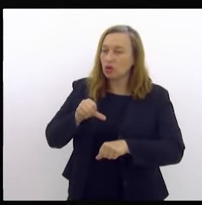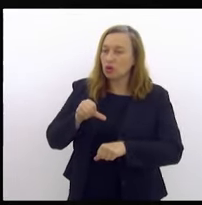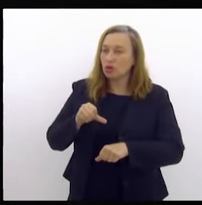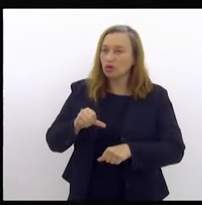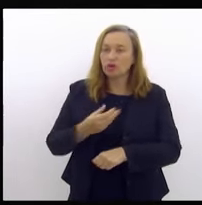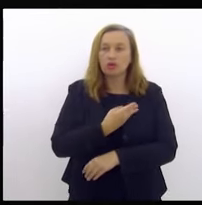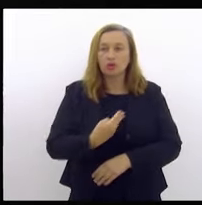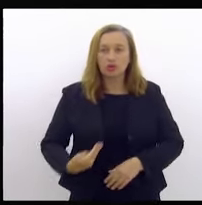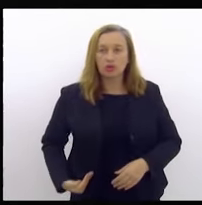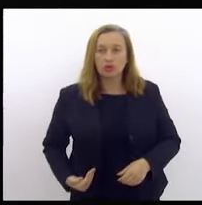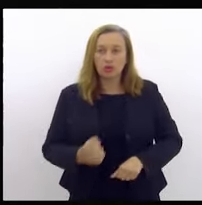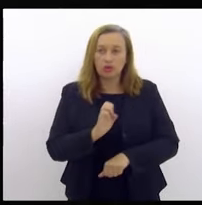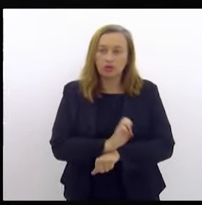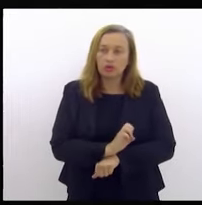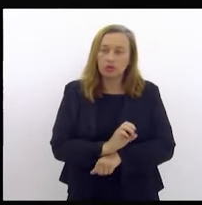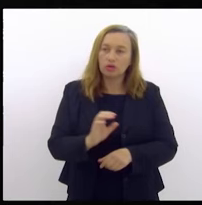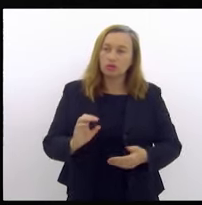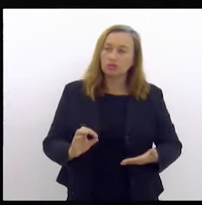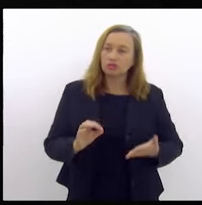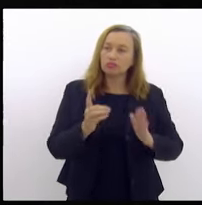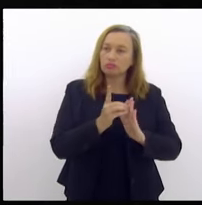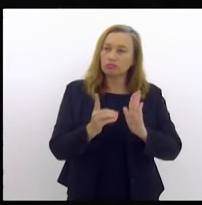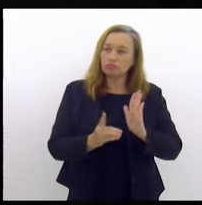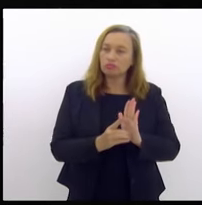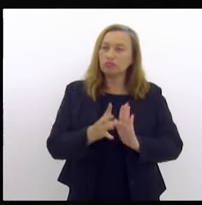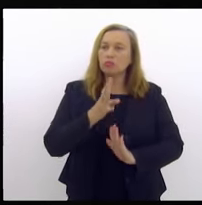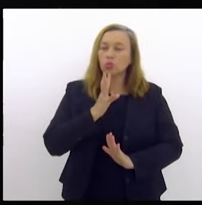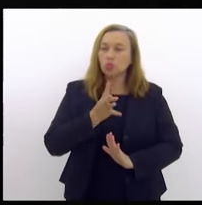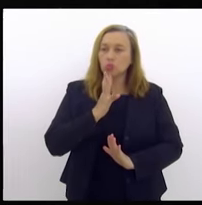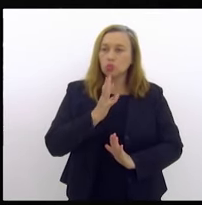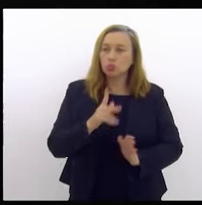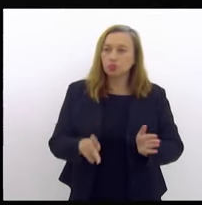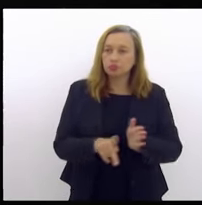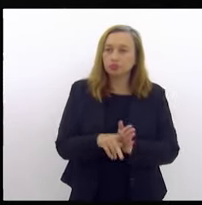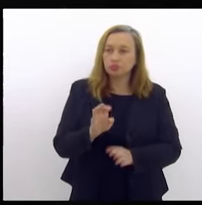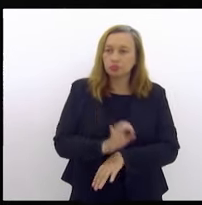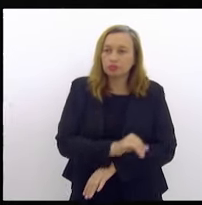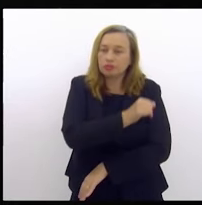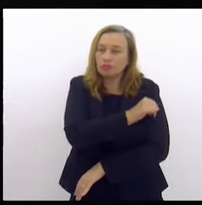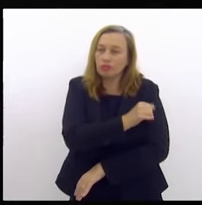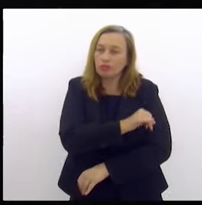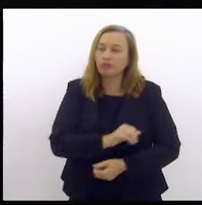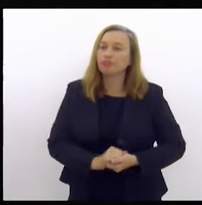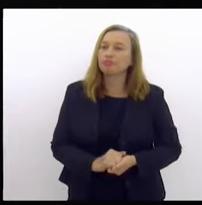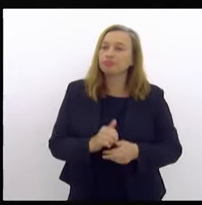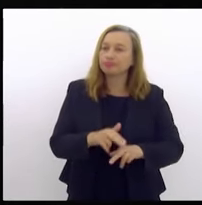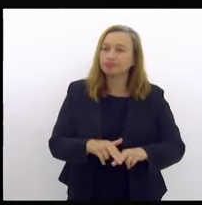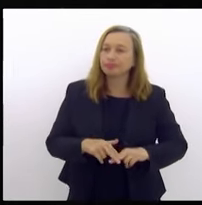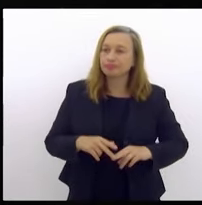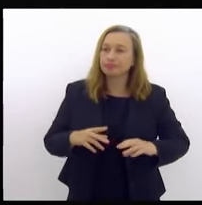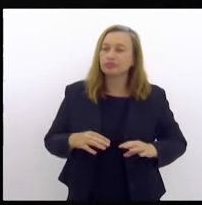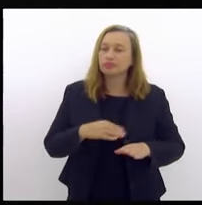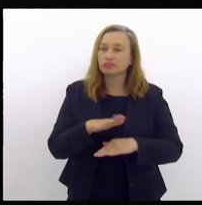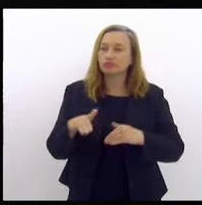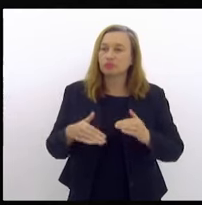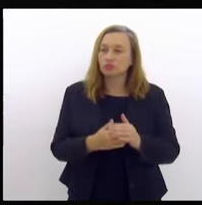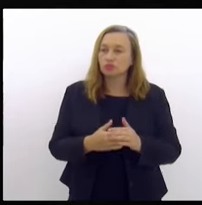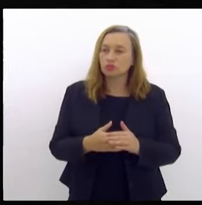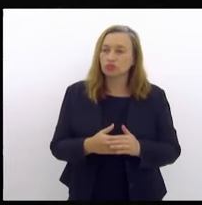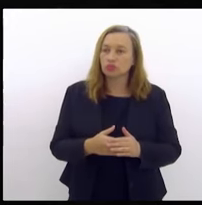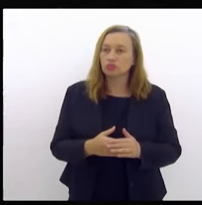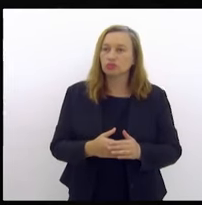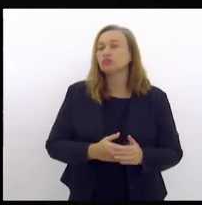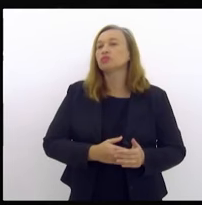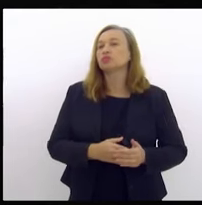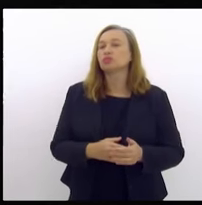do Estado editou o decreto-lei reconhecendo os bens pertencentes ao Estado de Janeiro e, por consequência, assumiu todos os bens do antigo Estado da